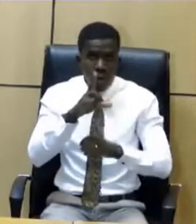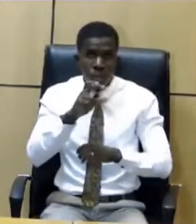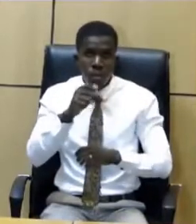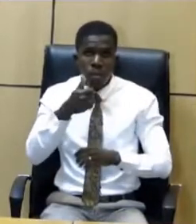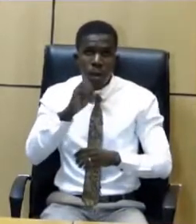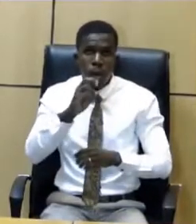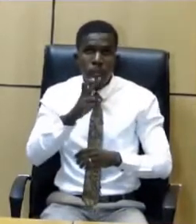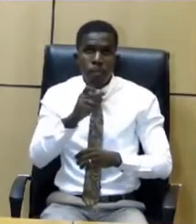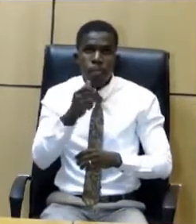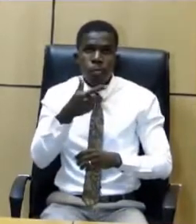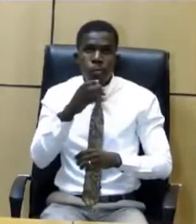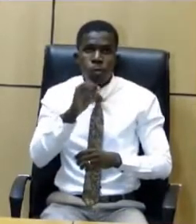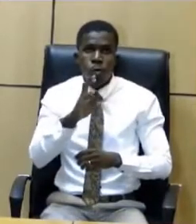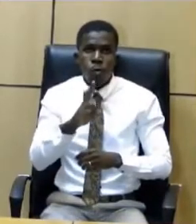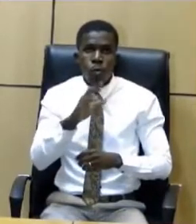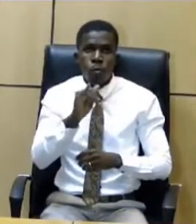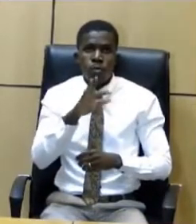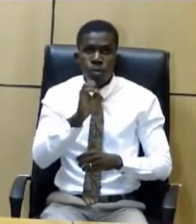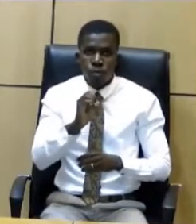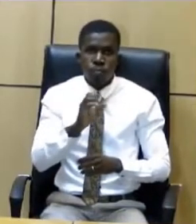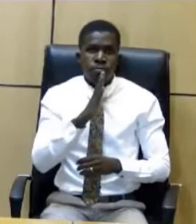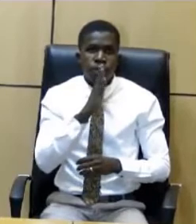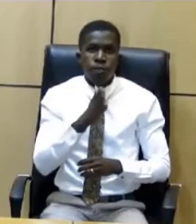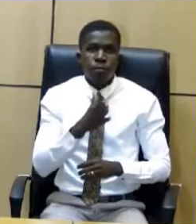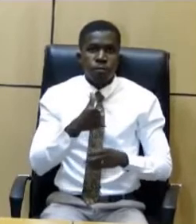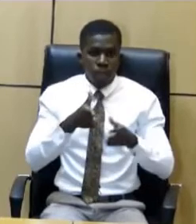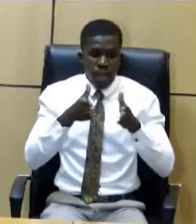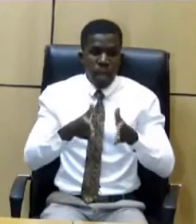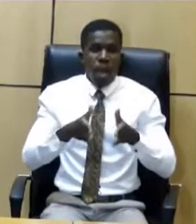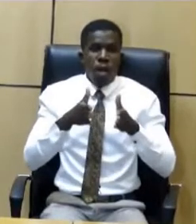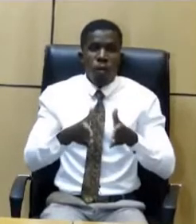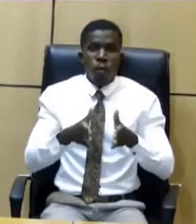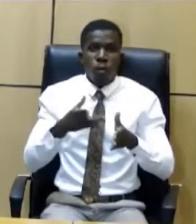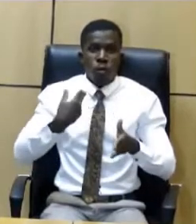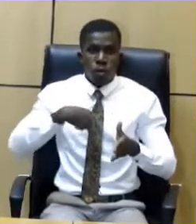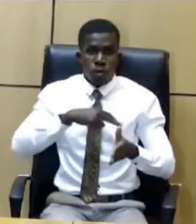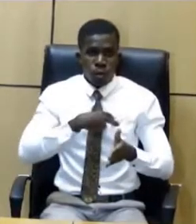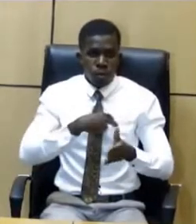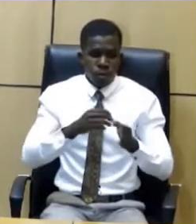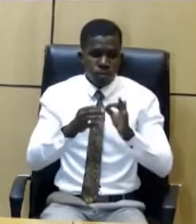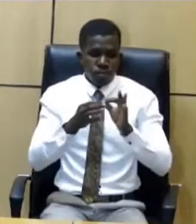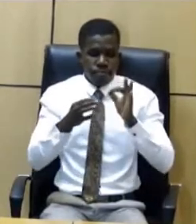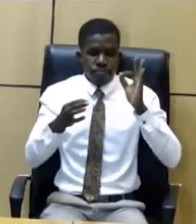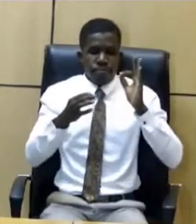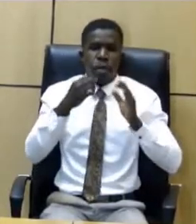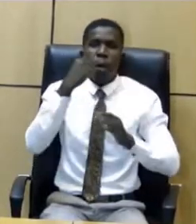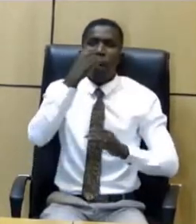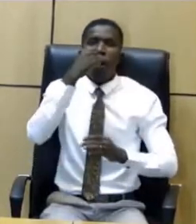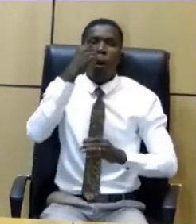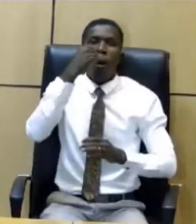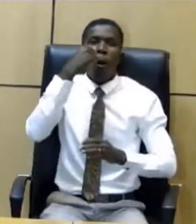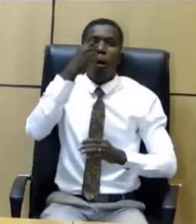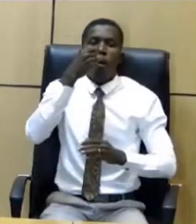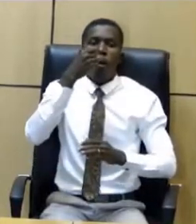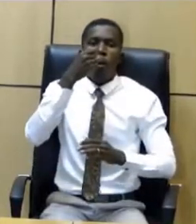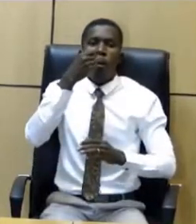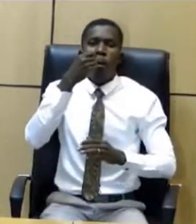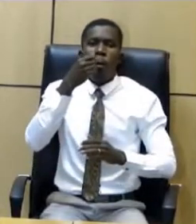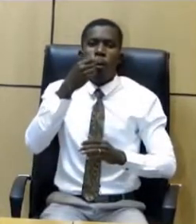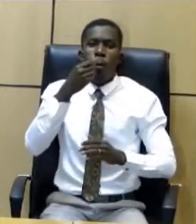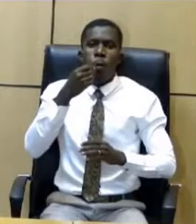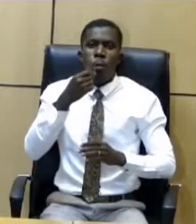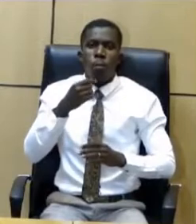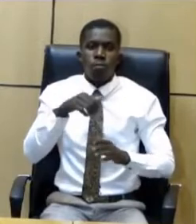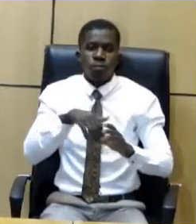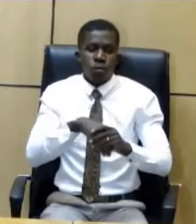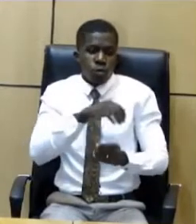Vale referir que estamos a testar no nosso Instituto de Luta contra o SIDA, Hospital Militar e